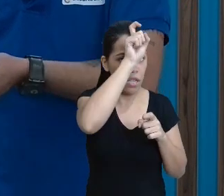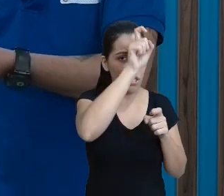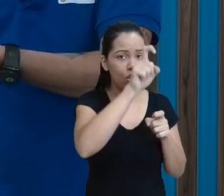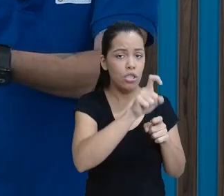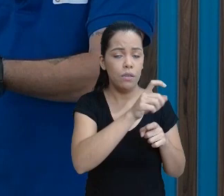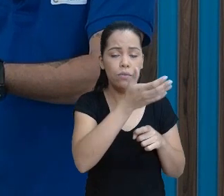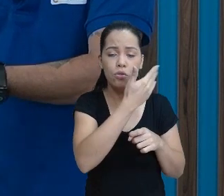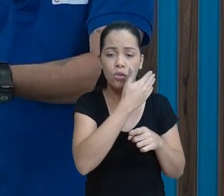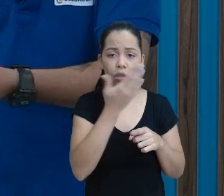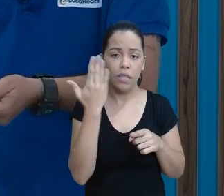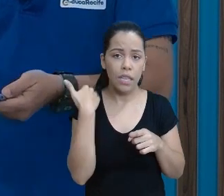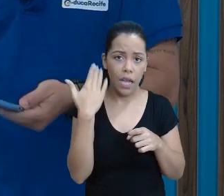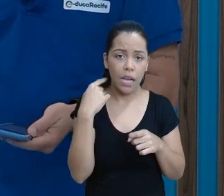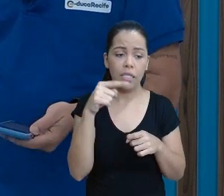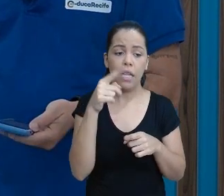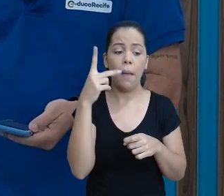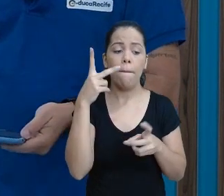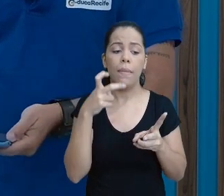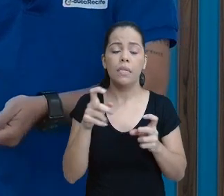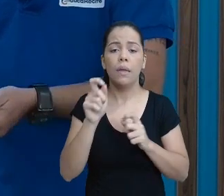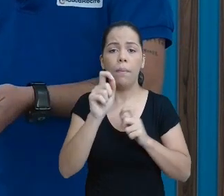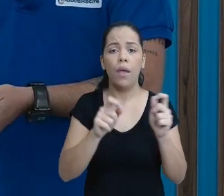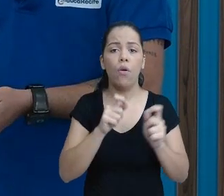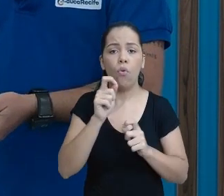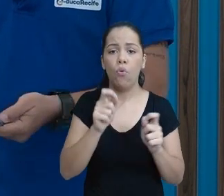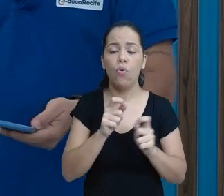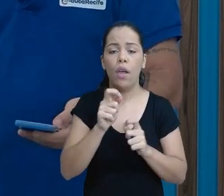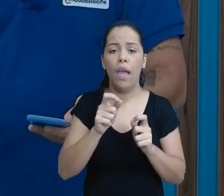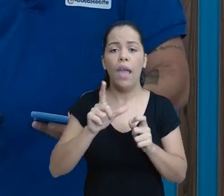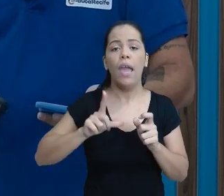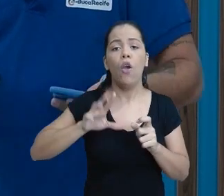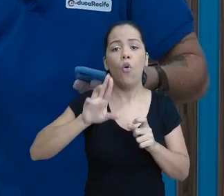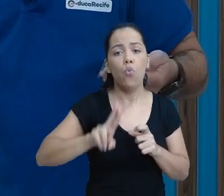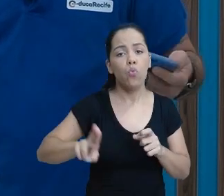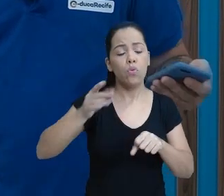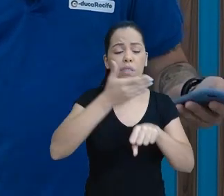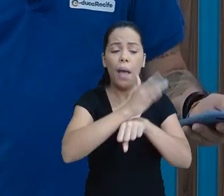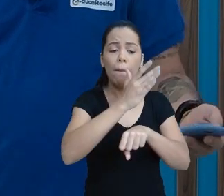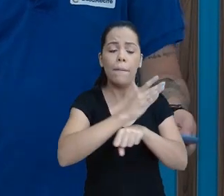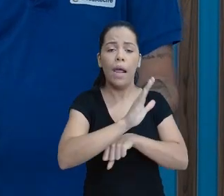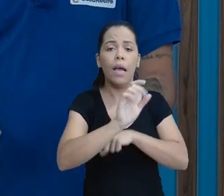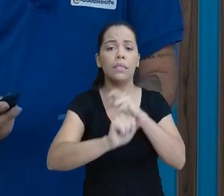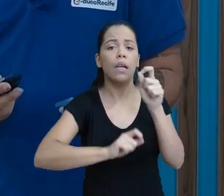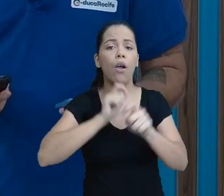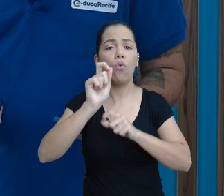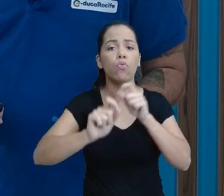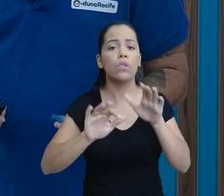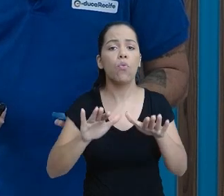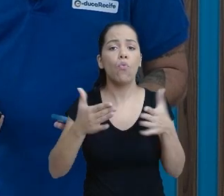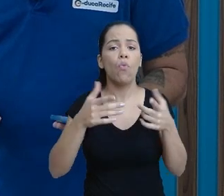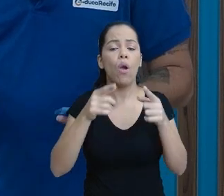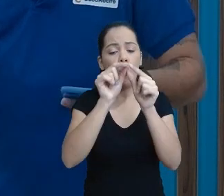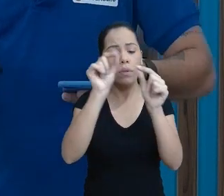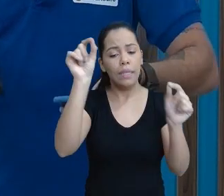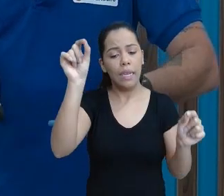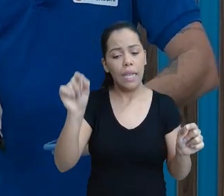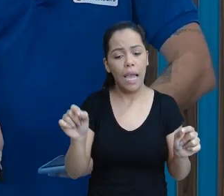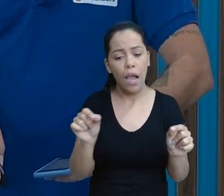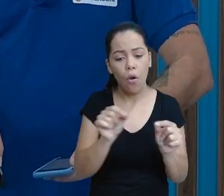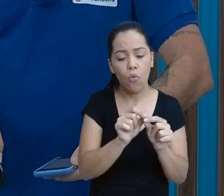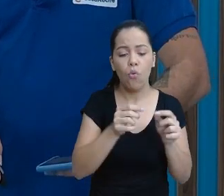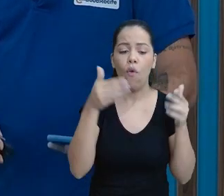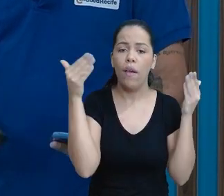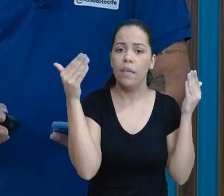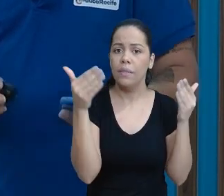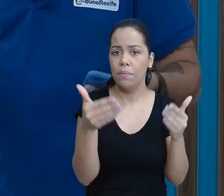funcionava para triângulos específicos. E a ideia dos gregos foi observar que isso servia para todos os triângulos. Então, a